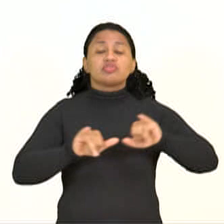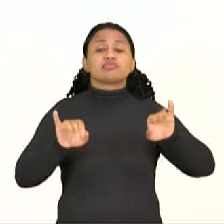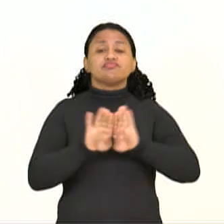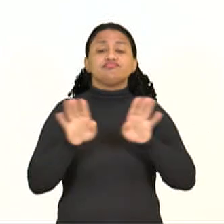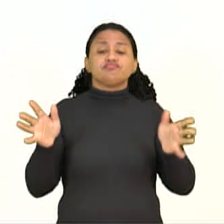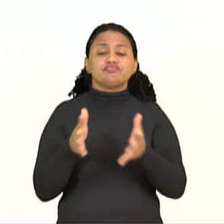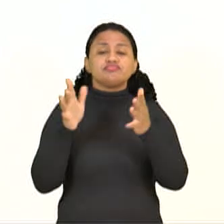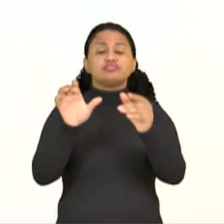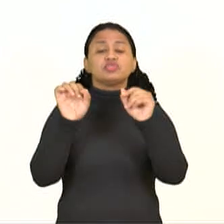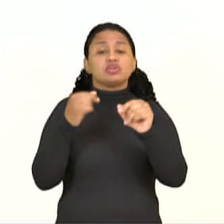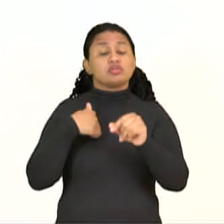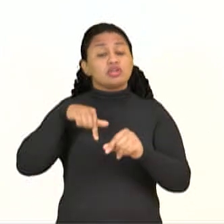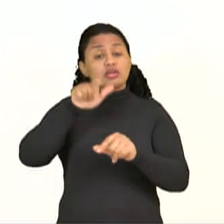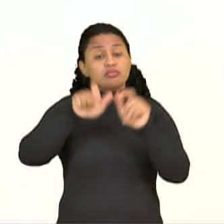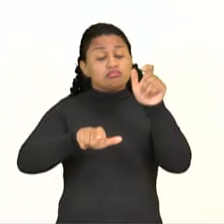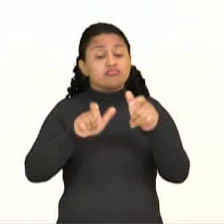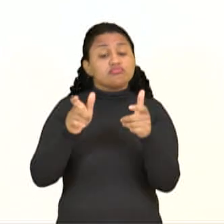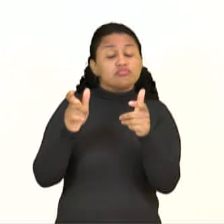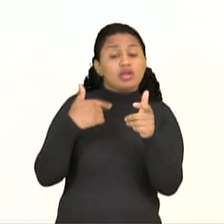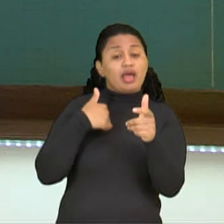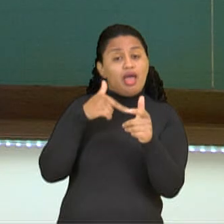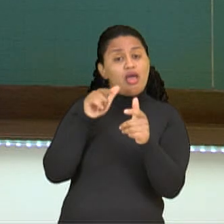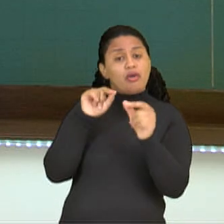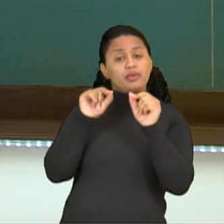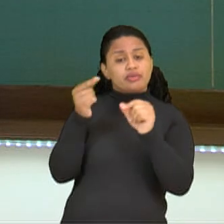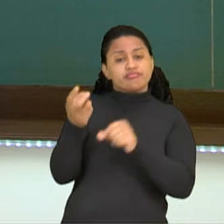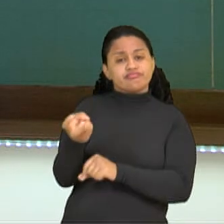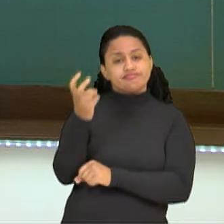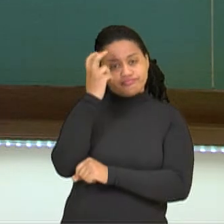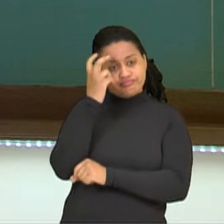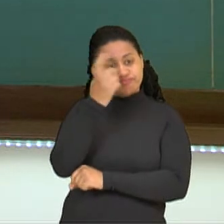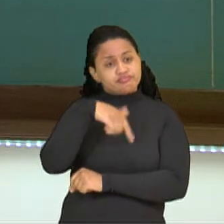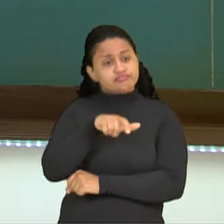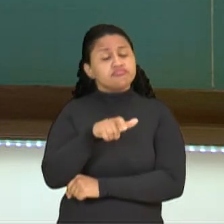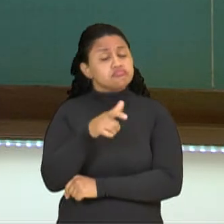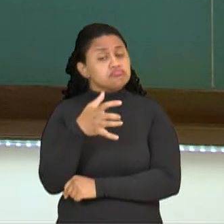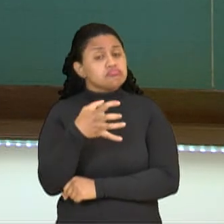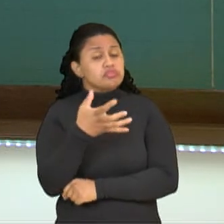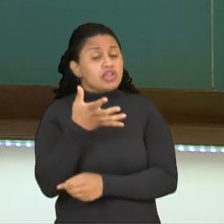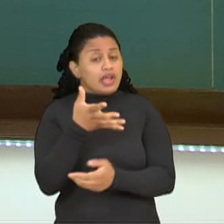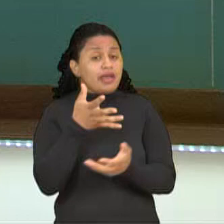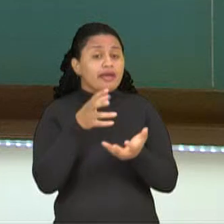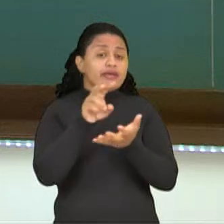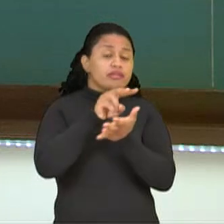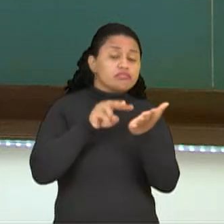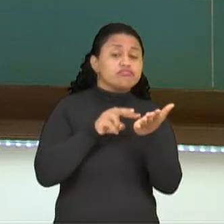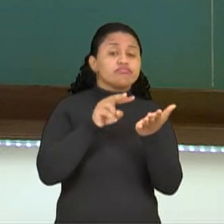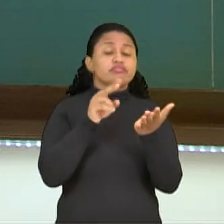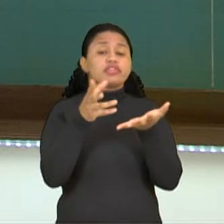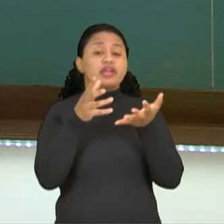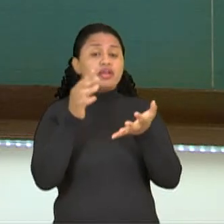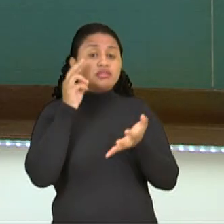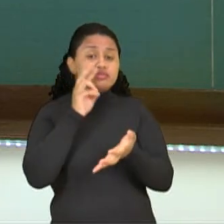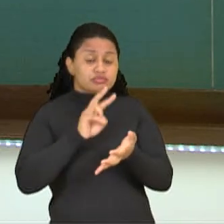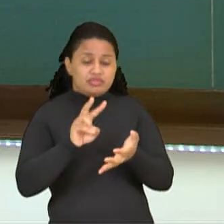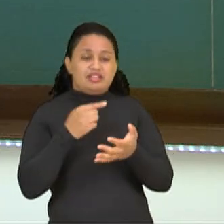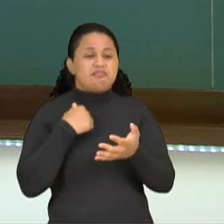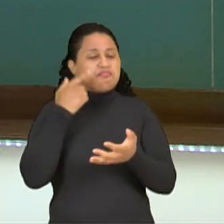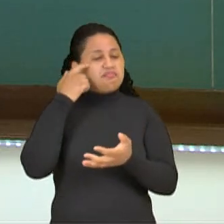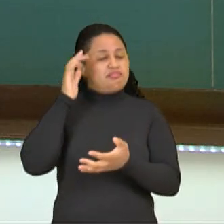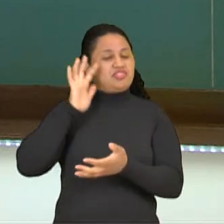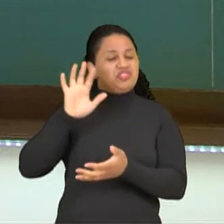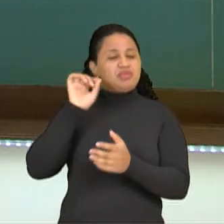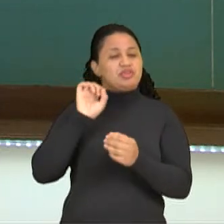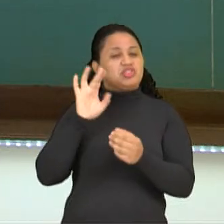estimular a apreciação de uma obra cultural, né? A gente tende a achar que a resenha é só feita a partir de livros, né?